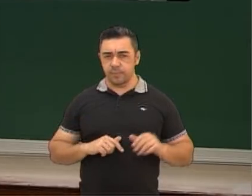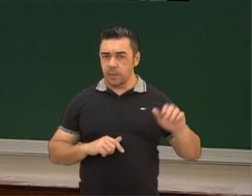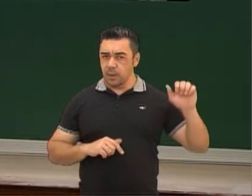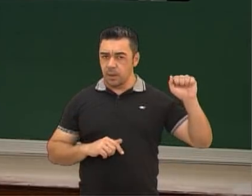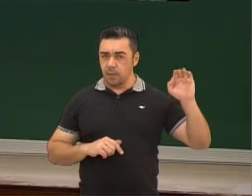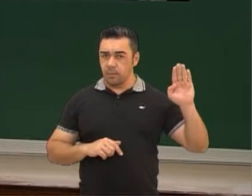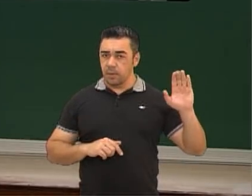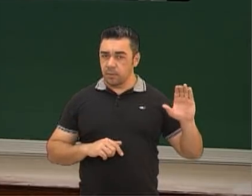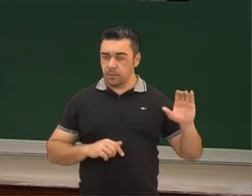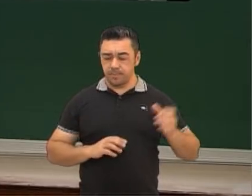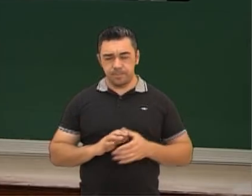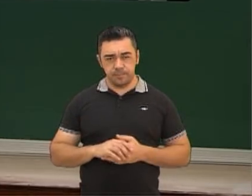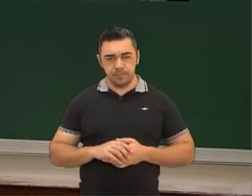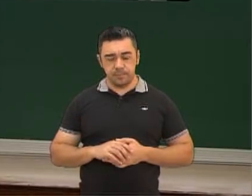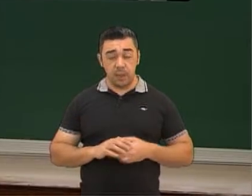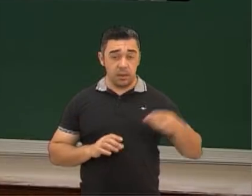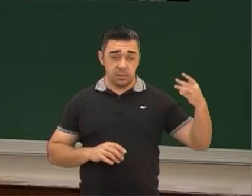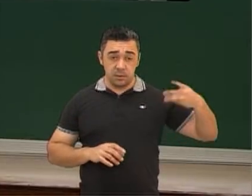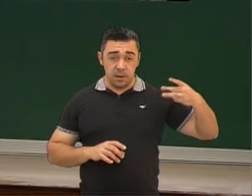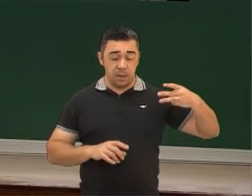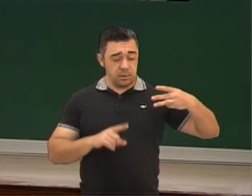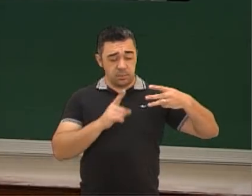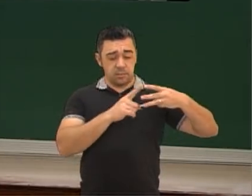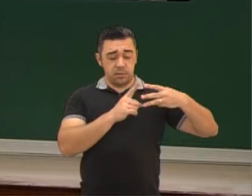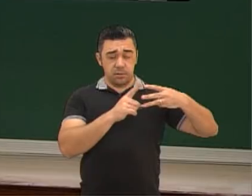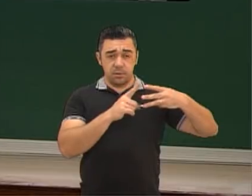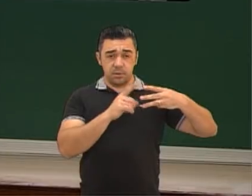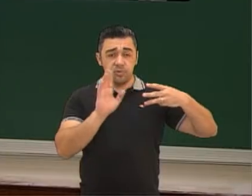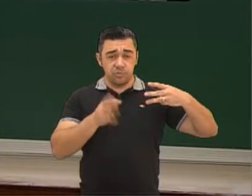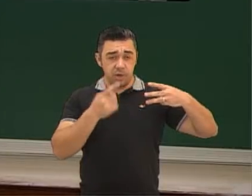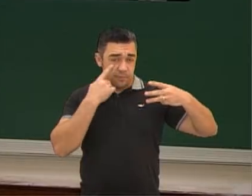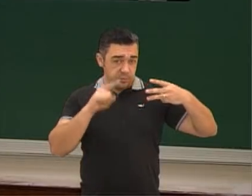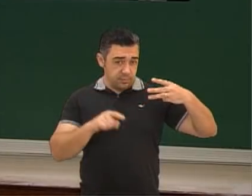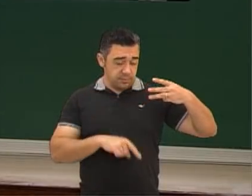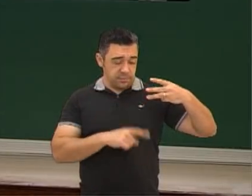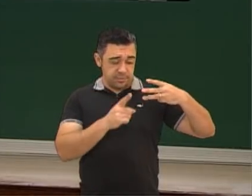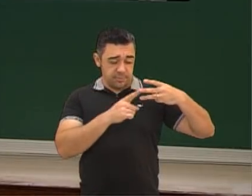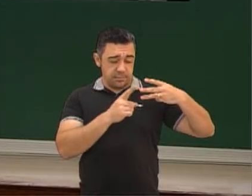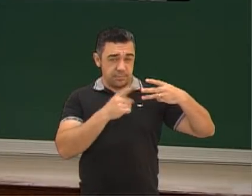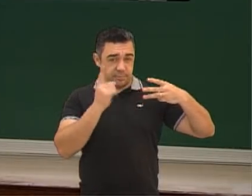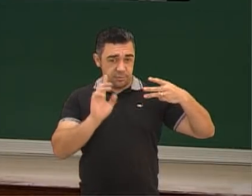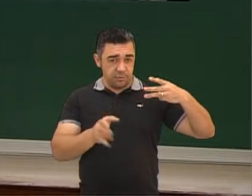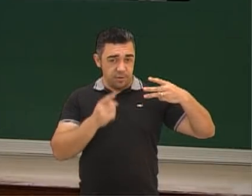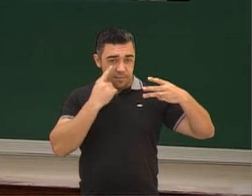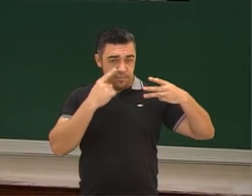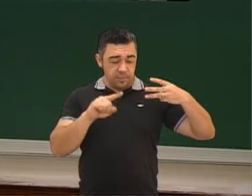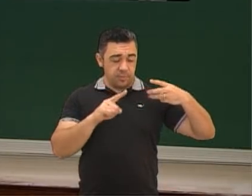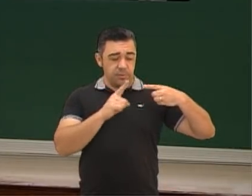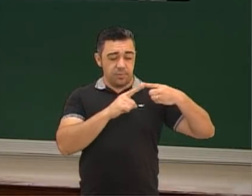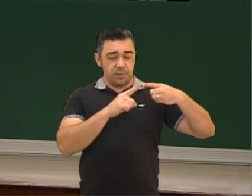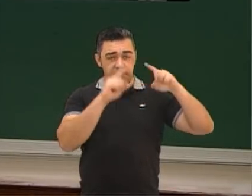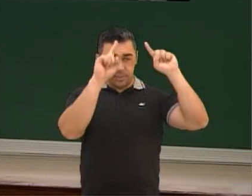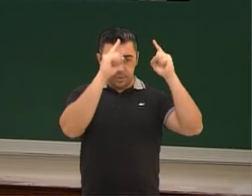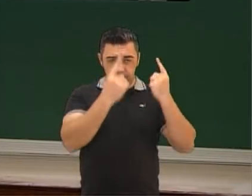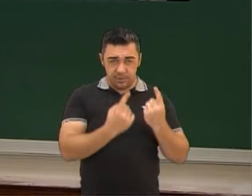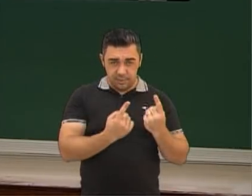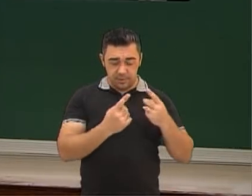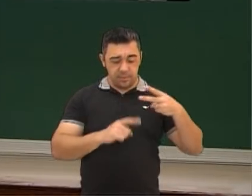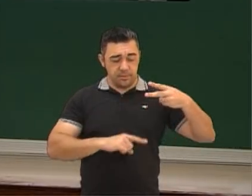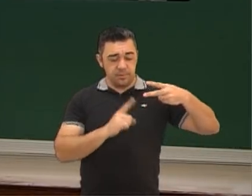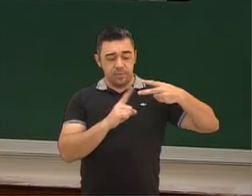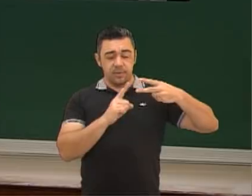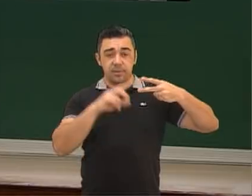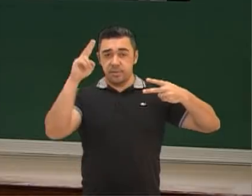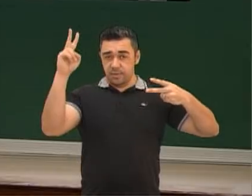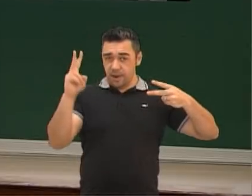as três. Das três, o tecido e o trapézio, nós vimos na aula passada. Eu acredito que vocês ainda lembram,